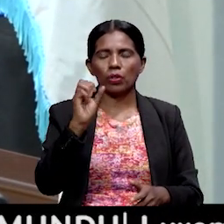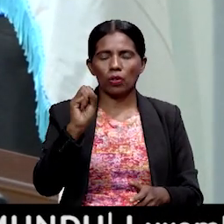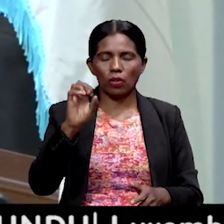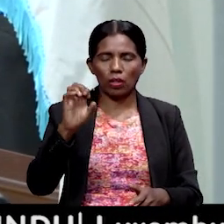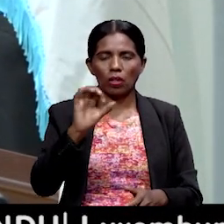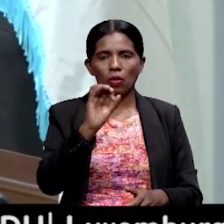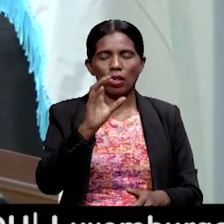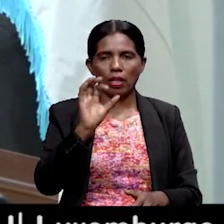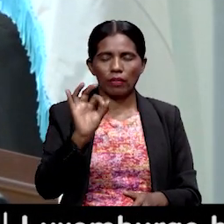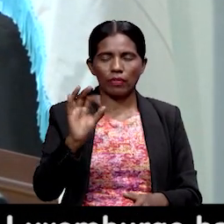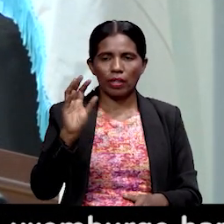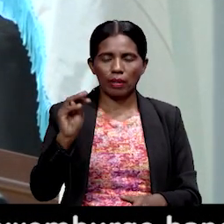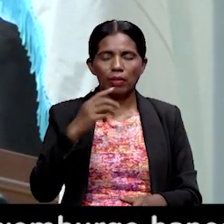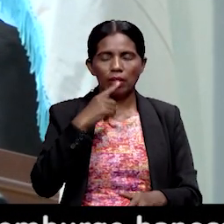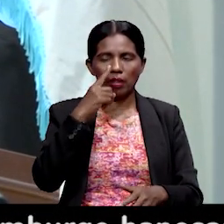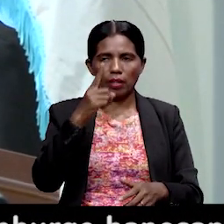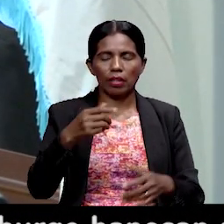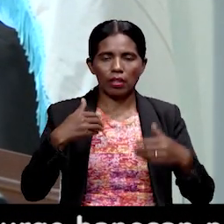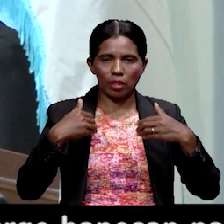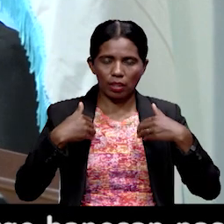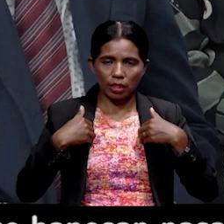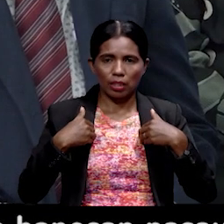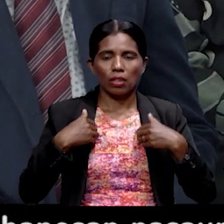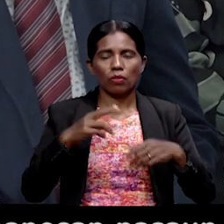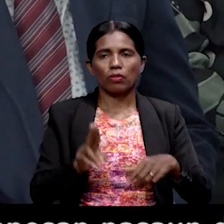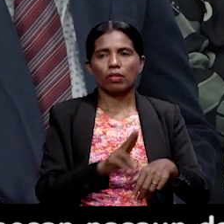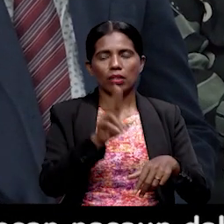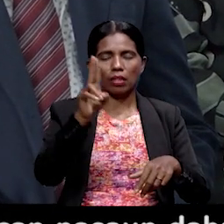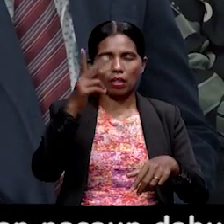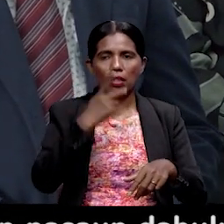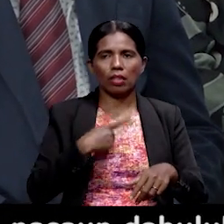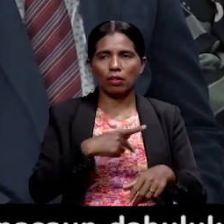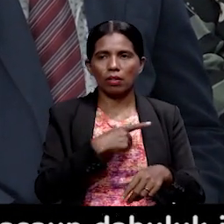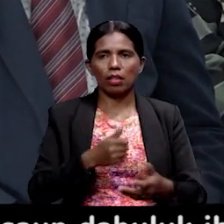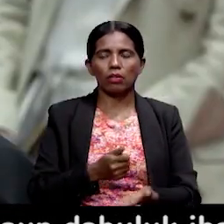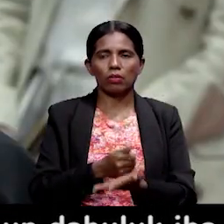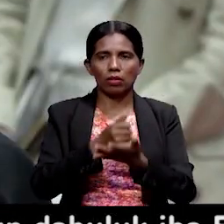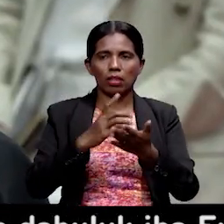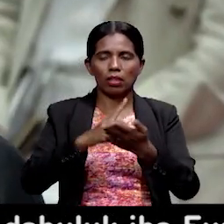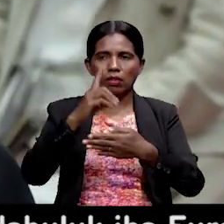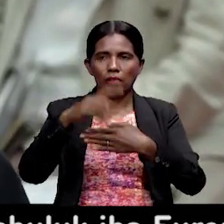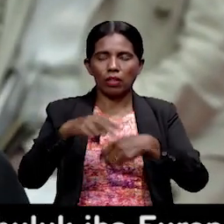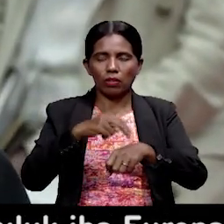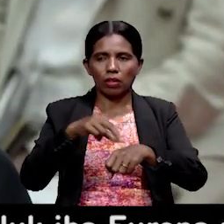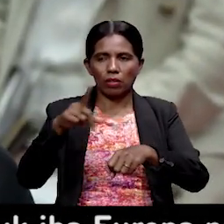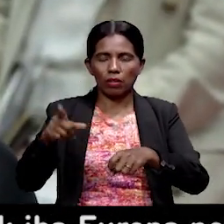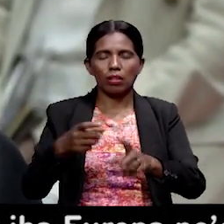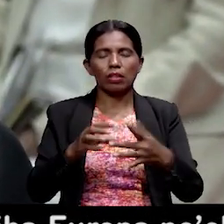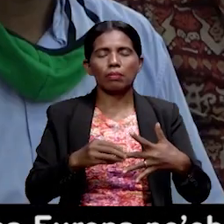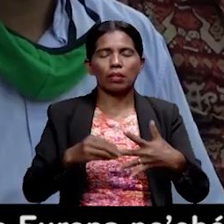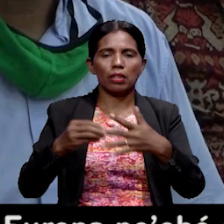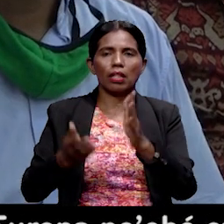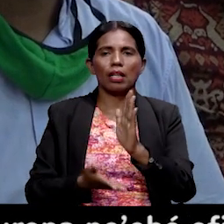OFM Hateten, existência Universidade Católica ne, rode foi apoio ba desenvolvimento nacional, liu-liu